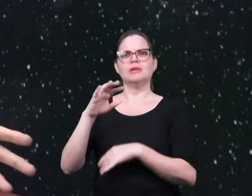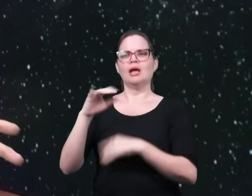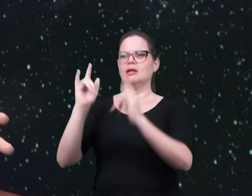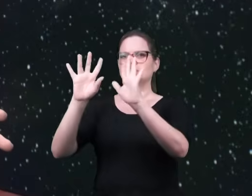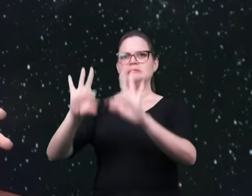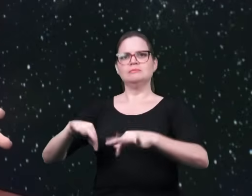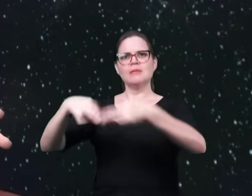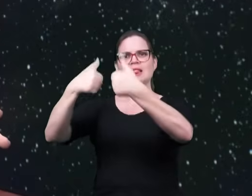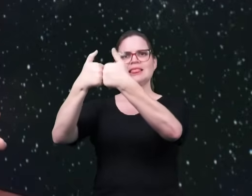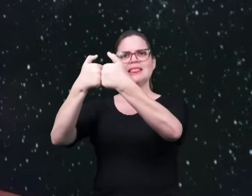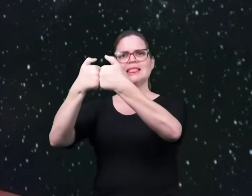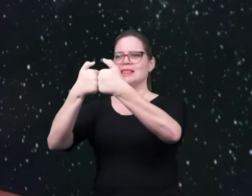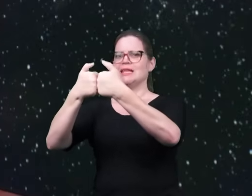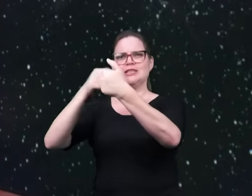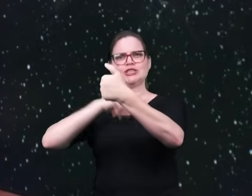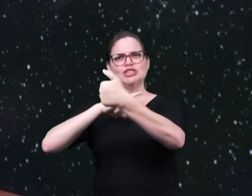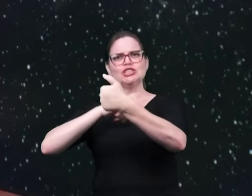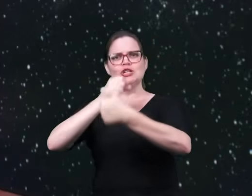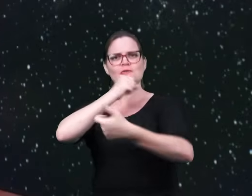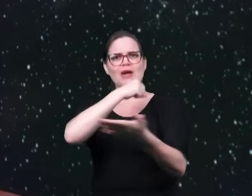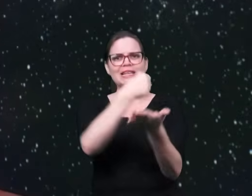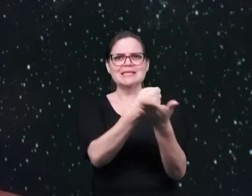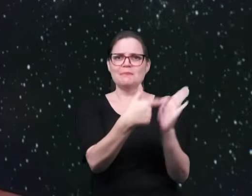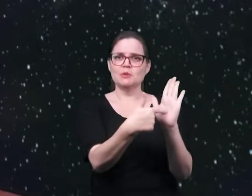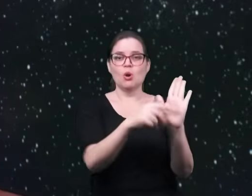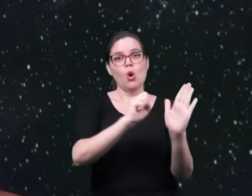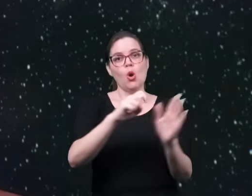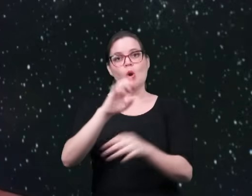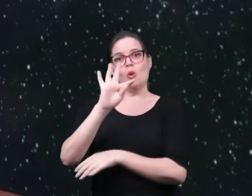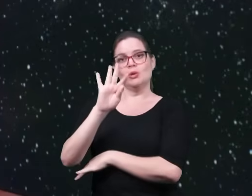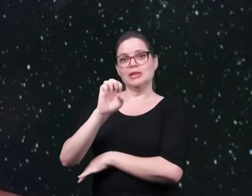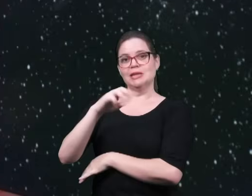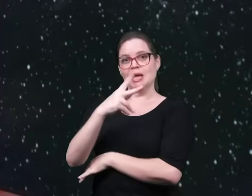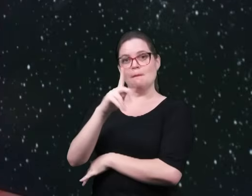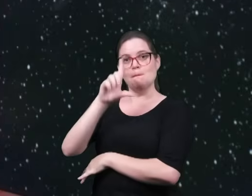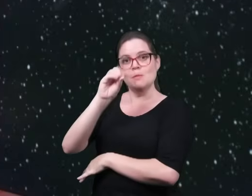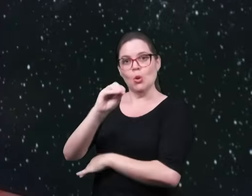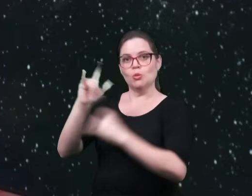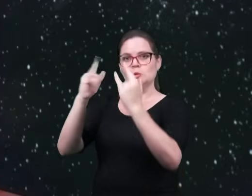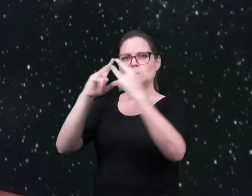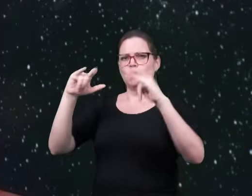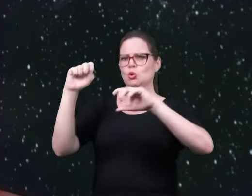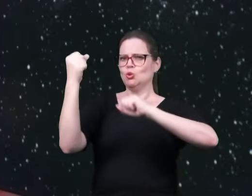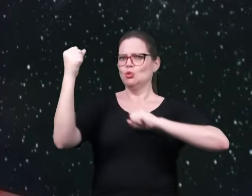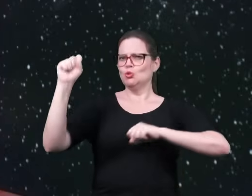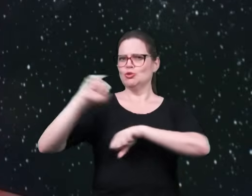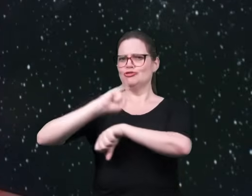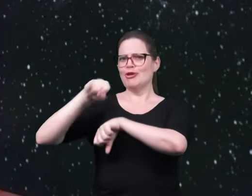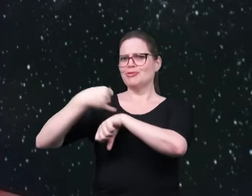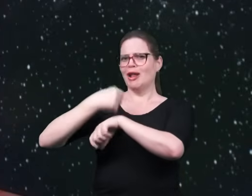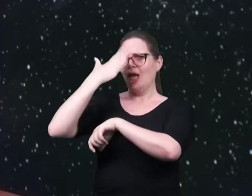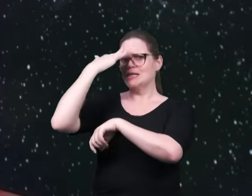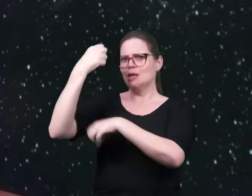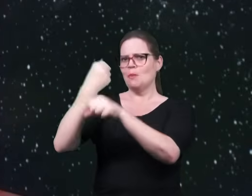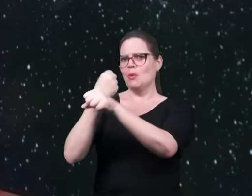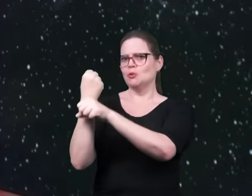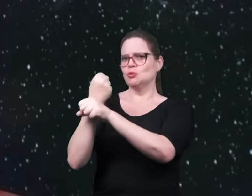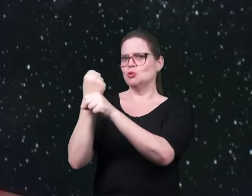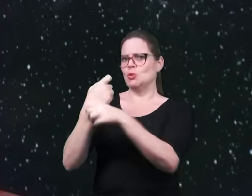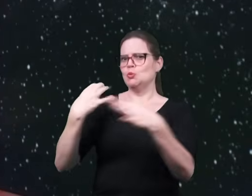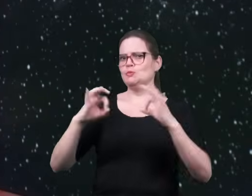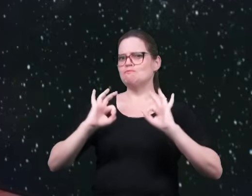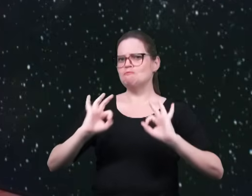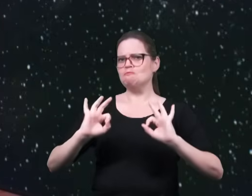Velho Testamento, ou o templo que ele frequentou na cidade de Jerusalém, mas não tinha. Em vez